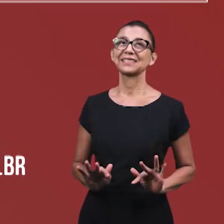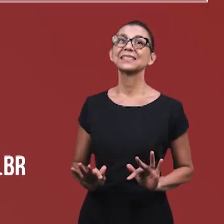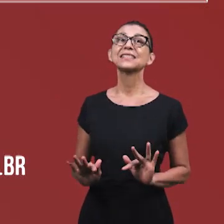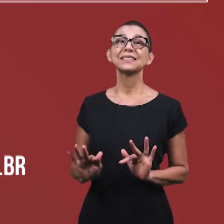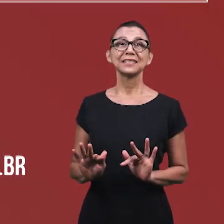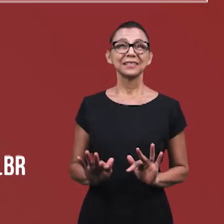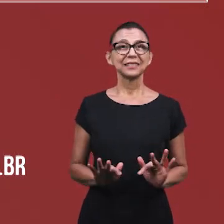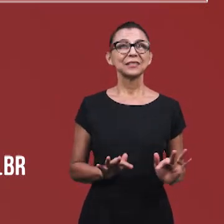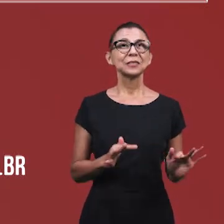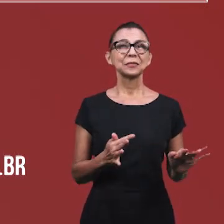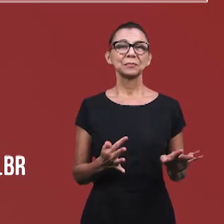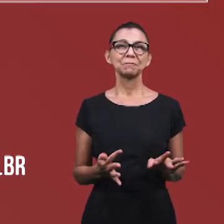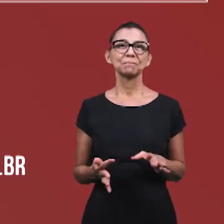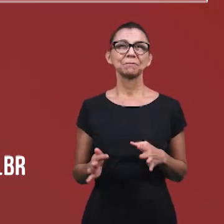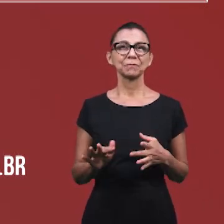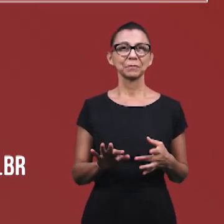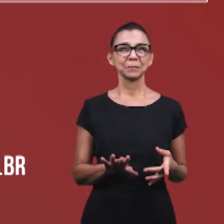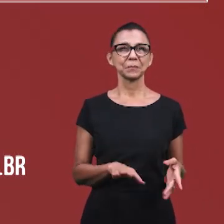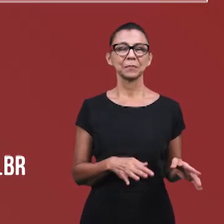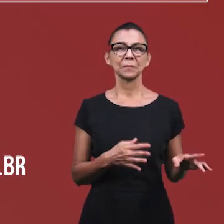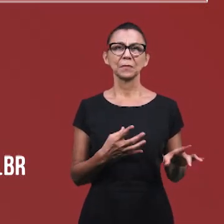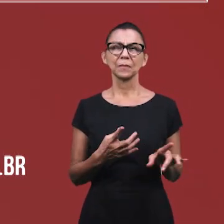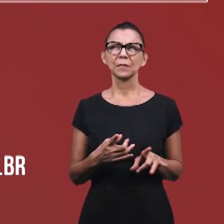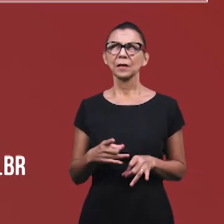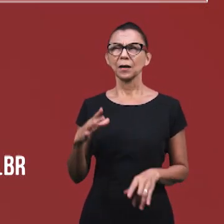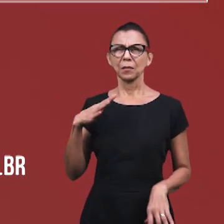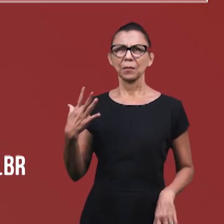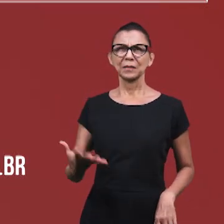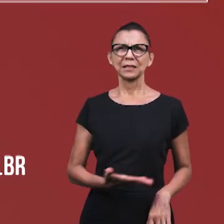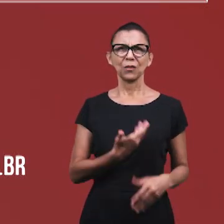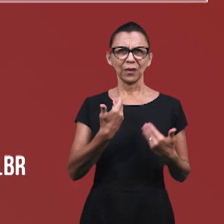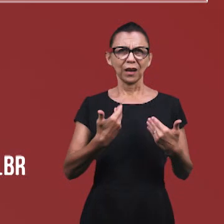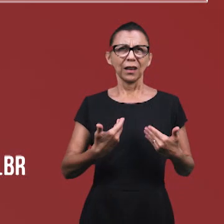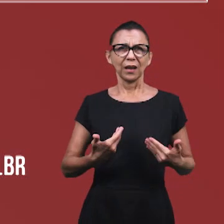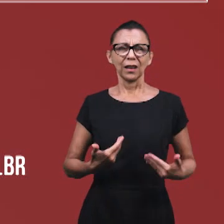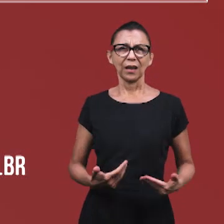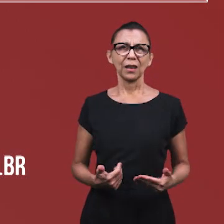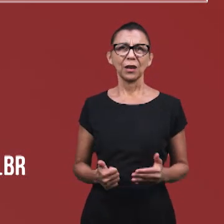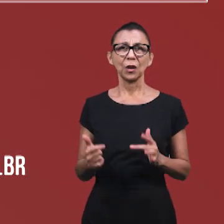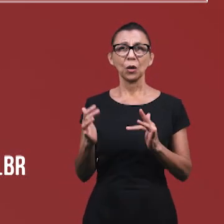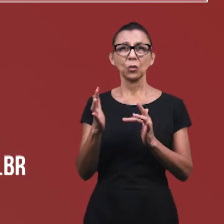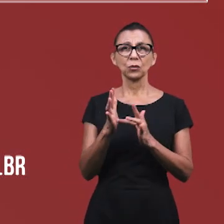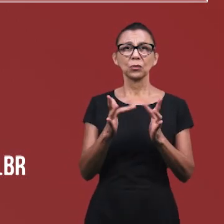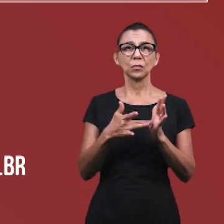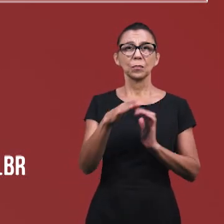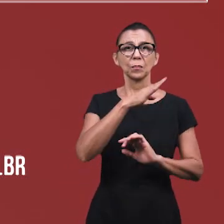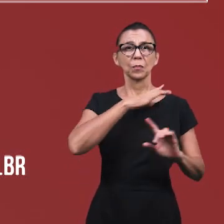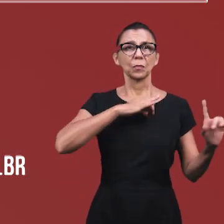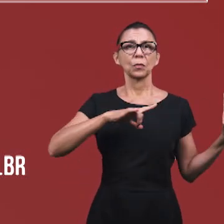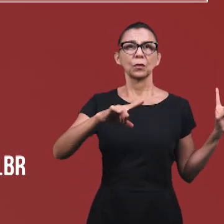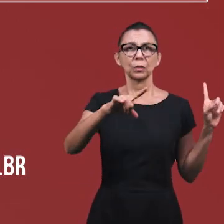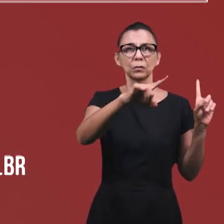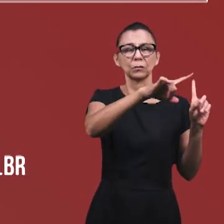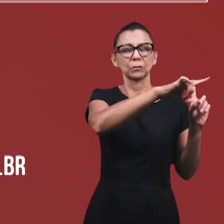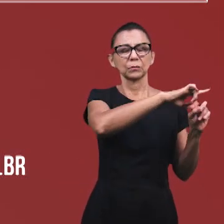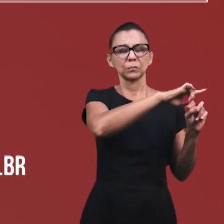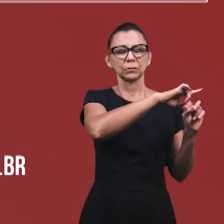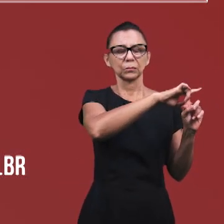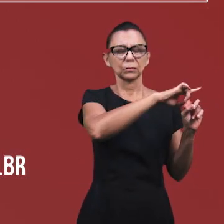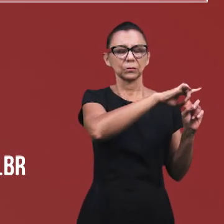feliz. Pra me encontrar, perdeu sua vida,